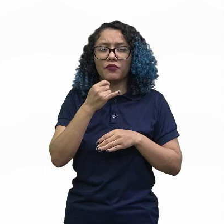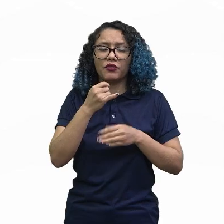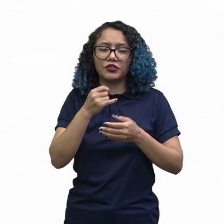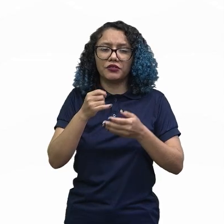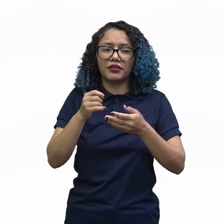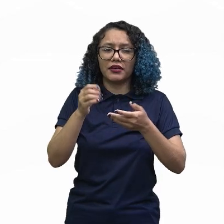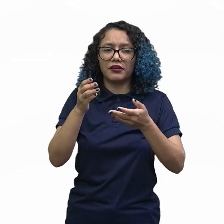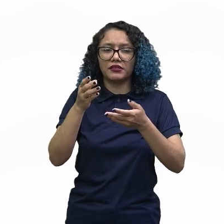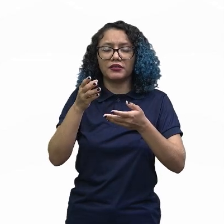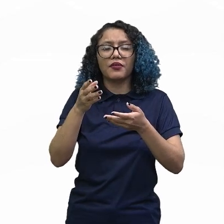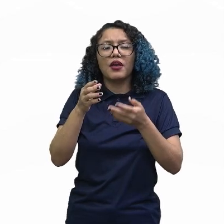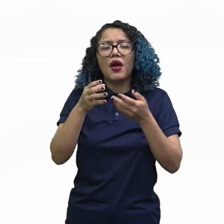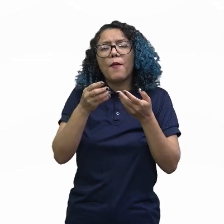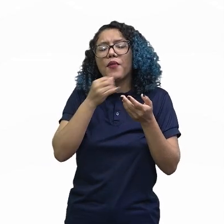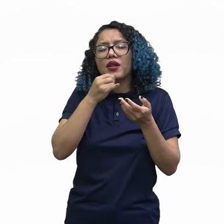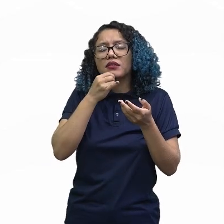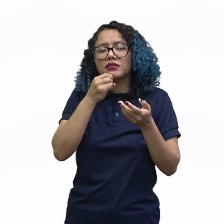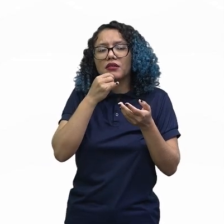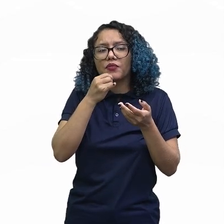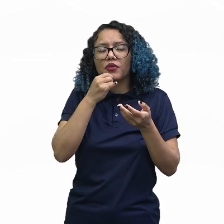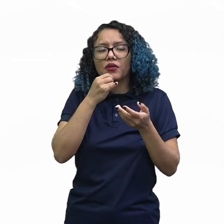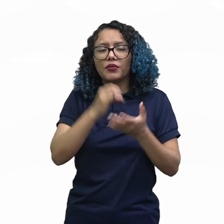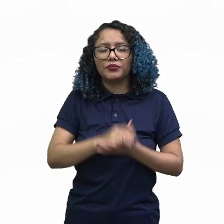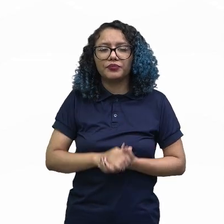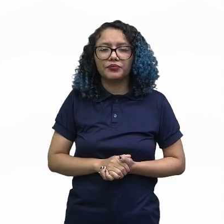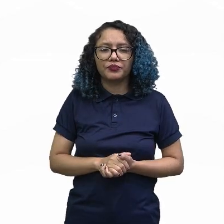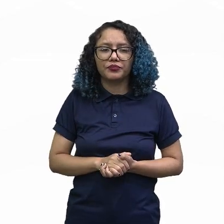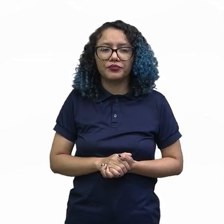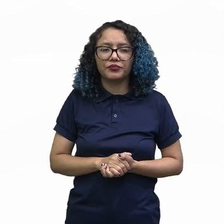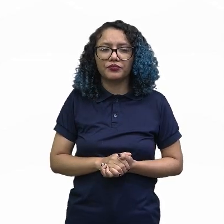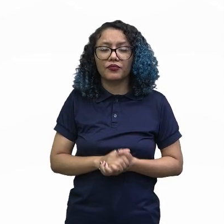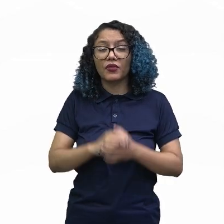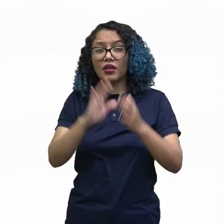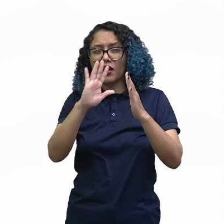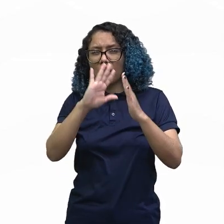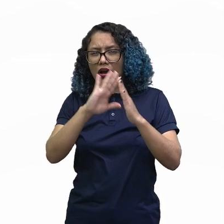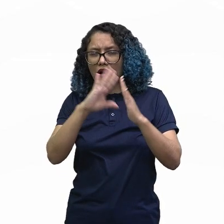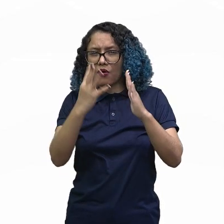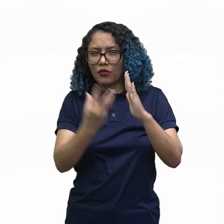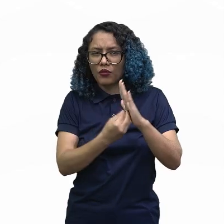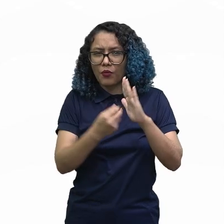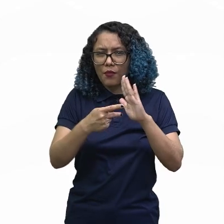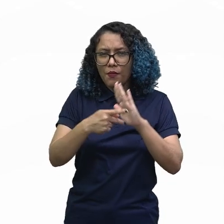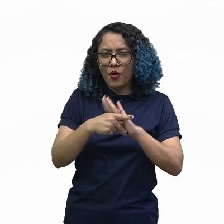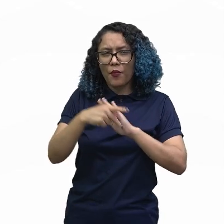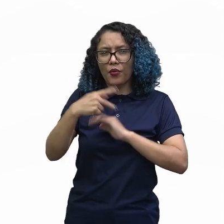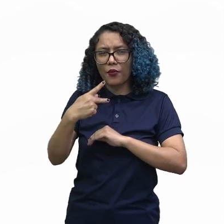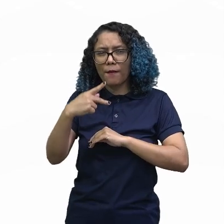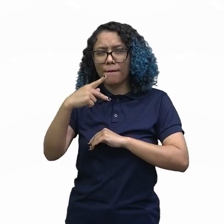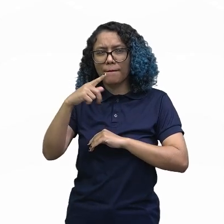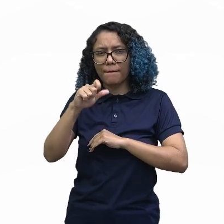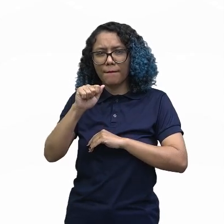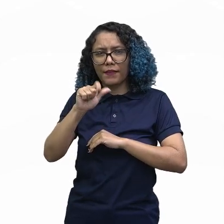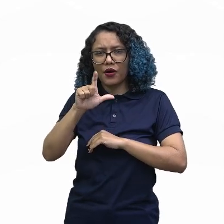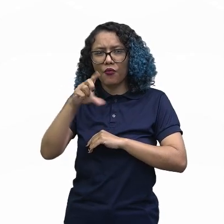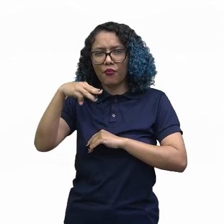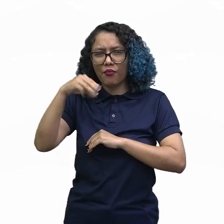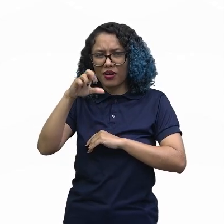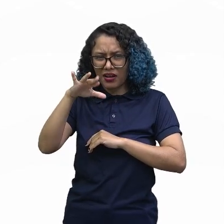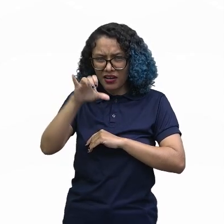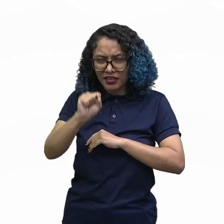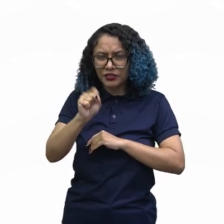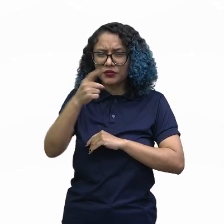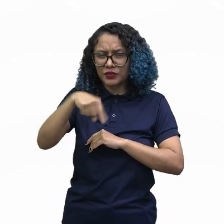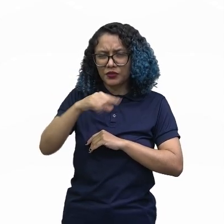comunidade quilombola do Brasil, que é o Quilombo dos Palmares. Até hoje, as